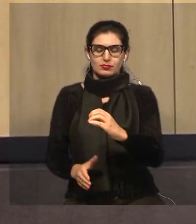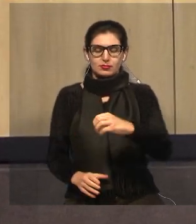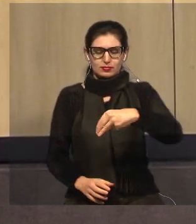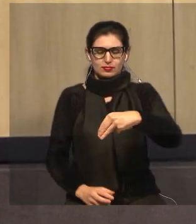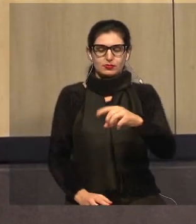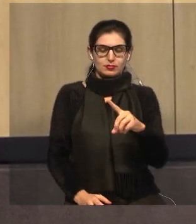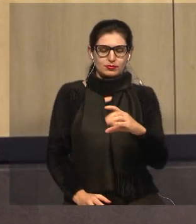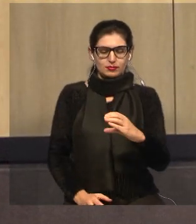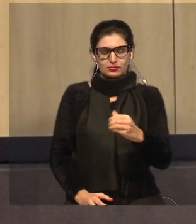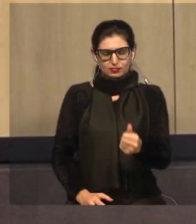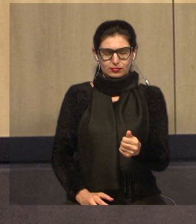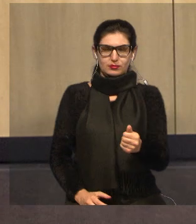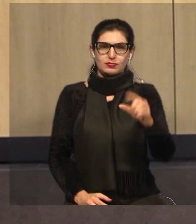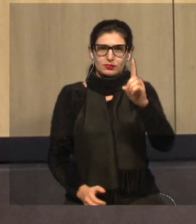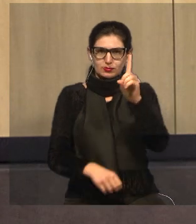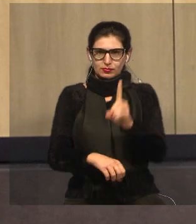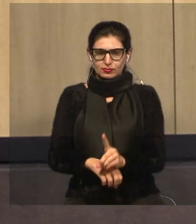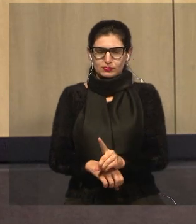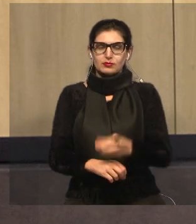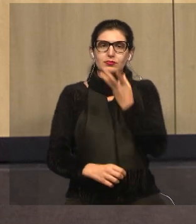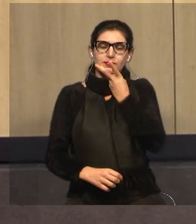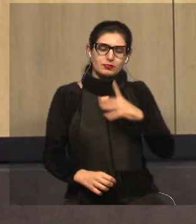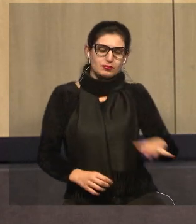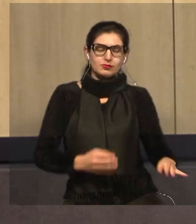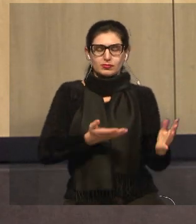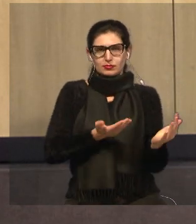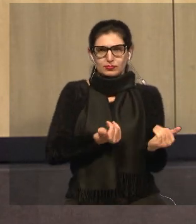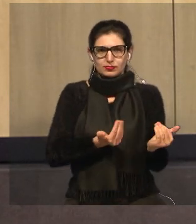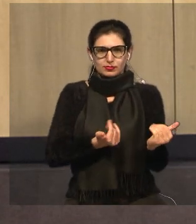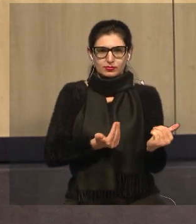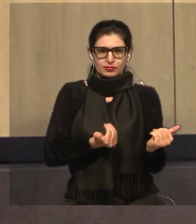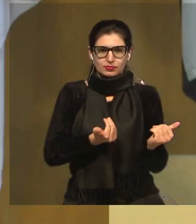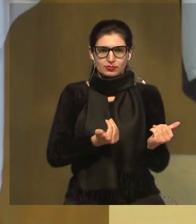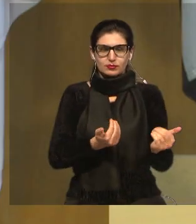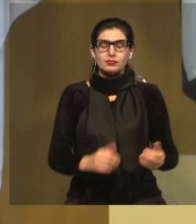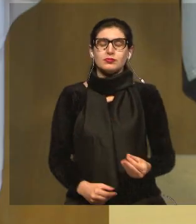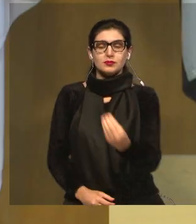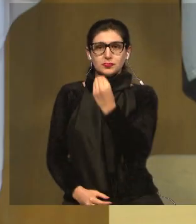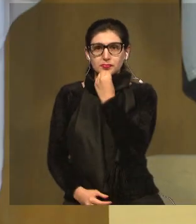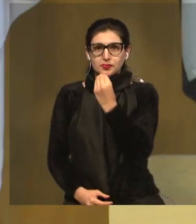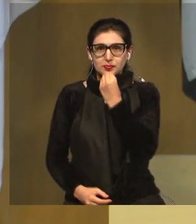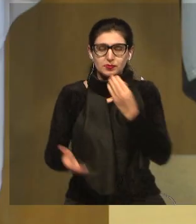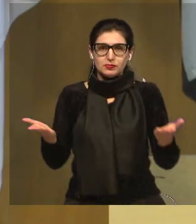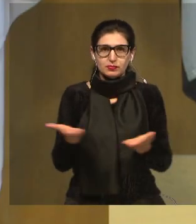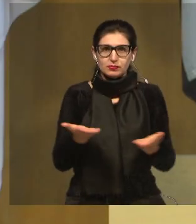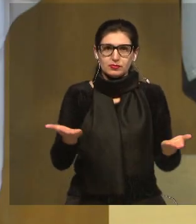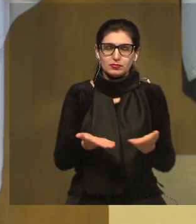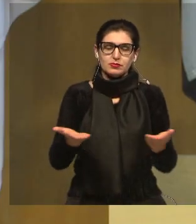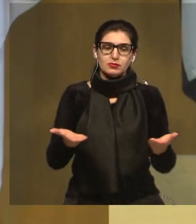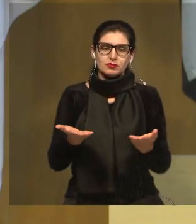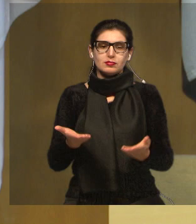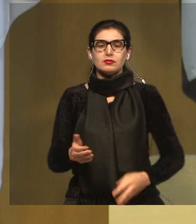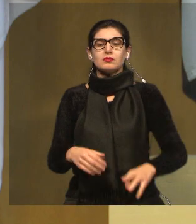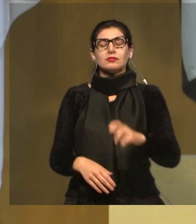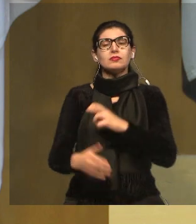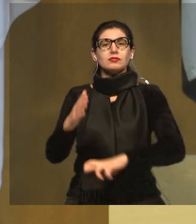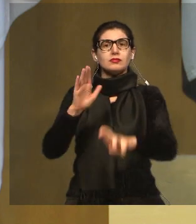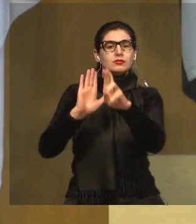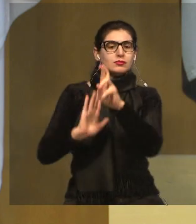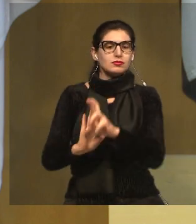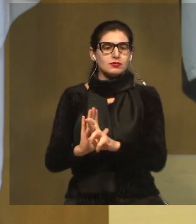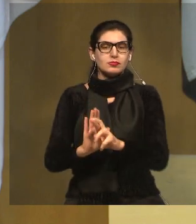Conselho Municipal dos Direitos da Criança e do Adolescente, que nesta oportunidade representa a presidente do